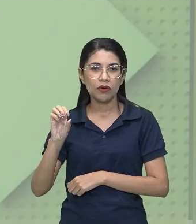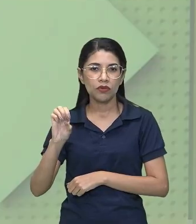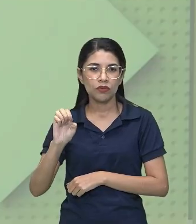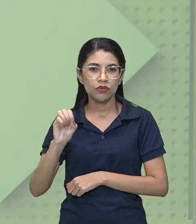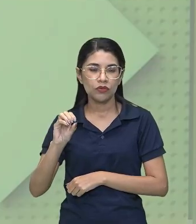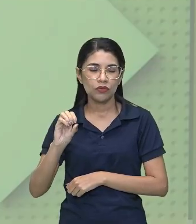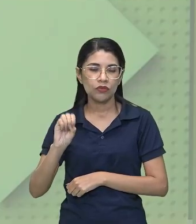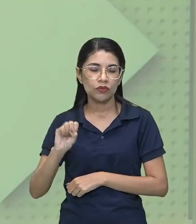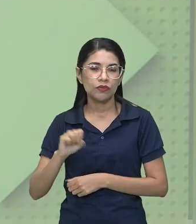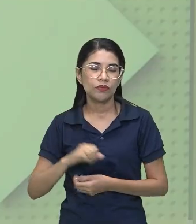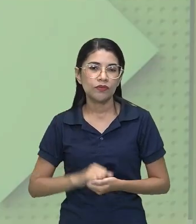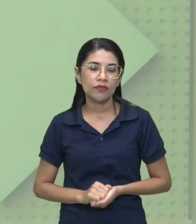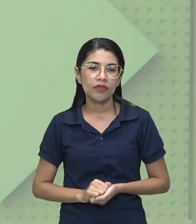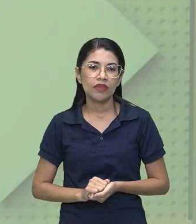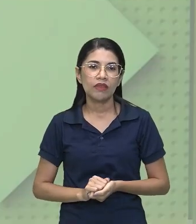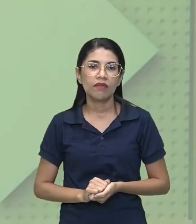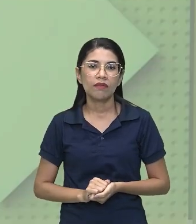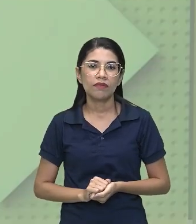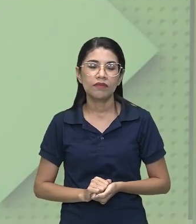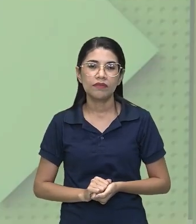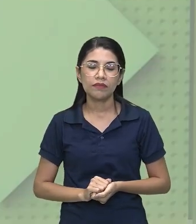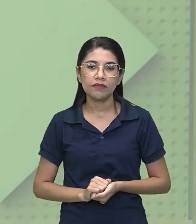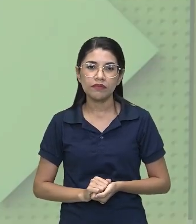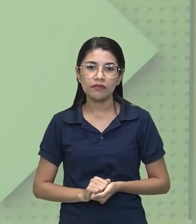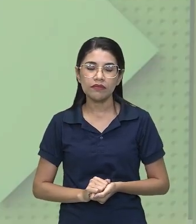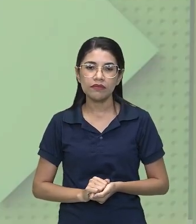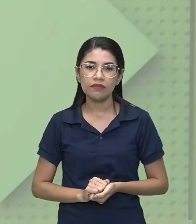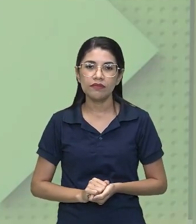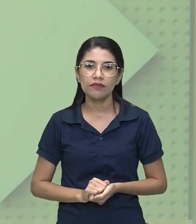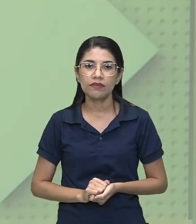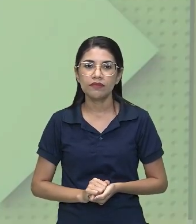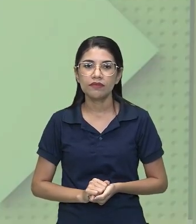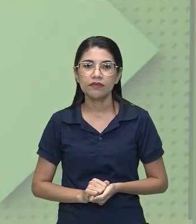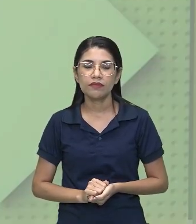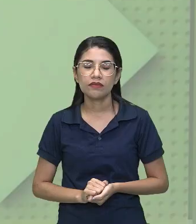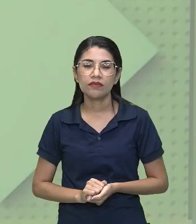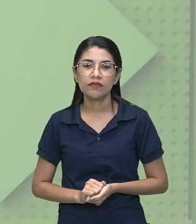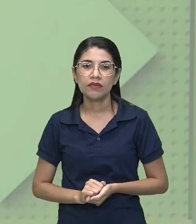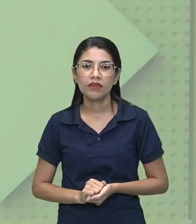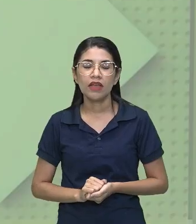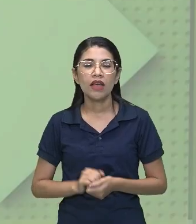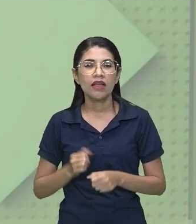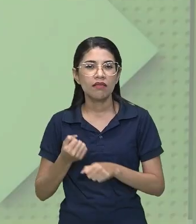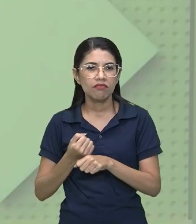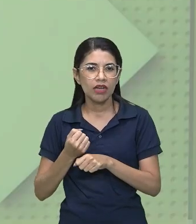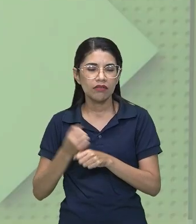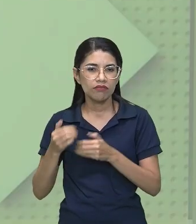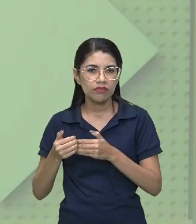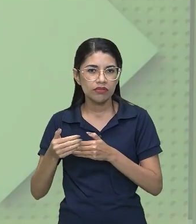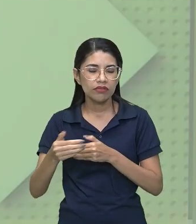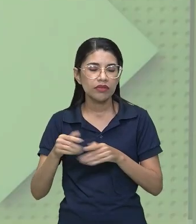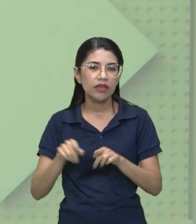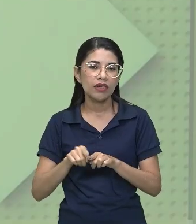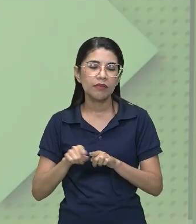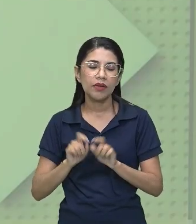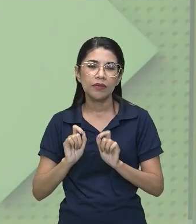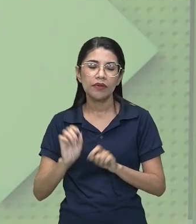chamada, dessa maneira que eles eram chamados, né? Muito tempo depois, houve